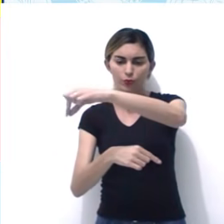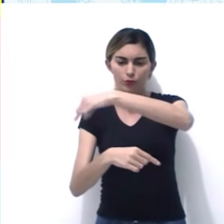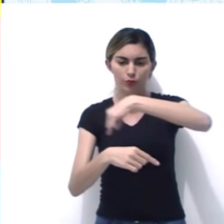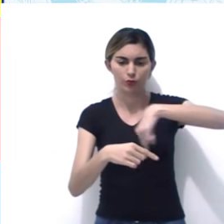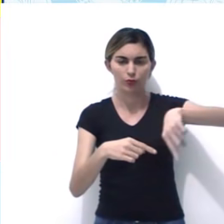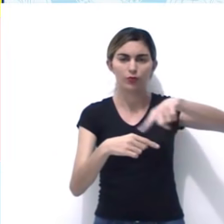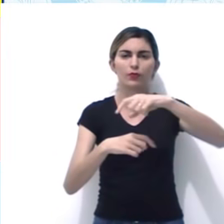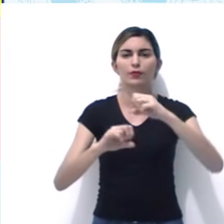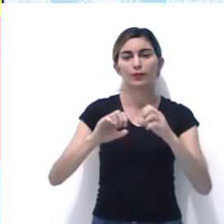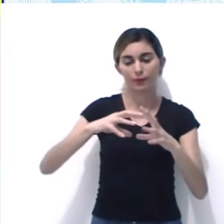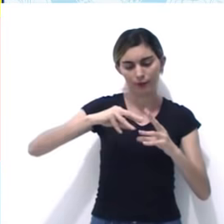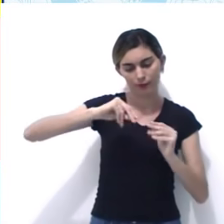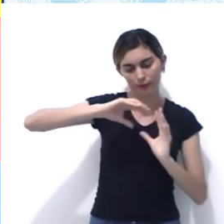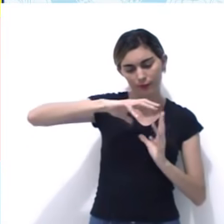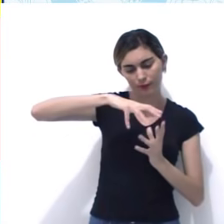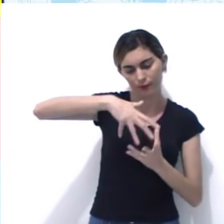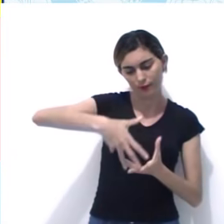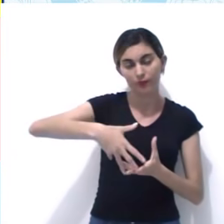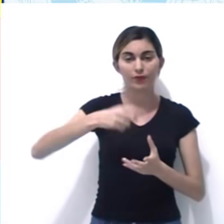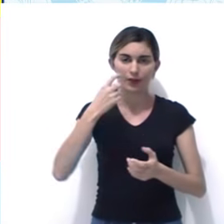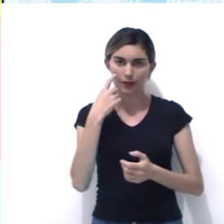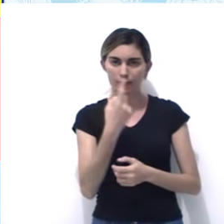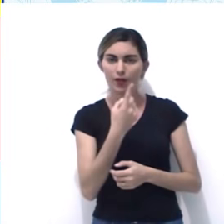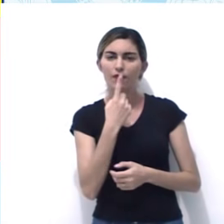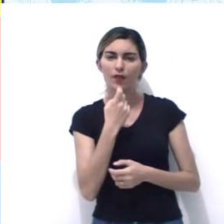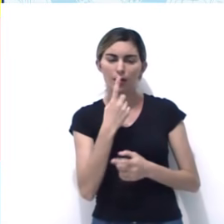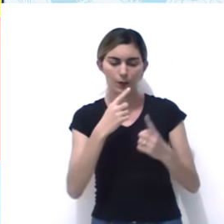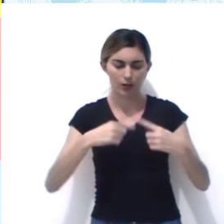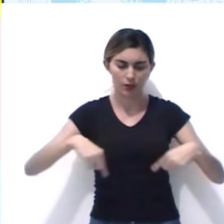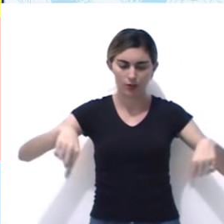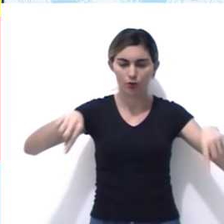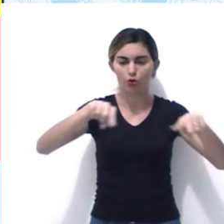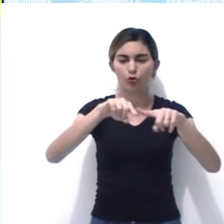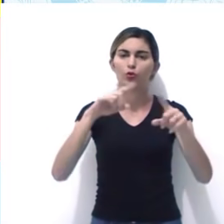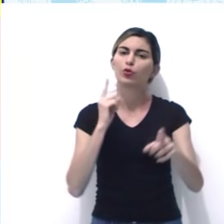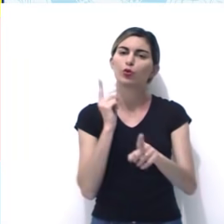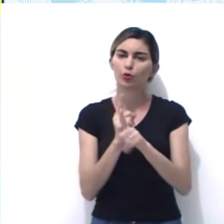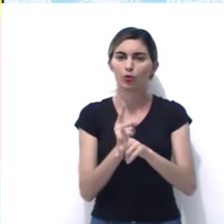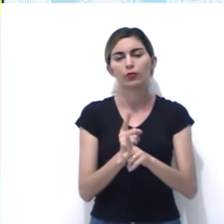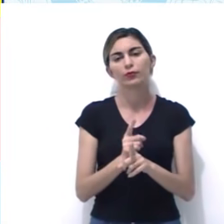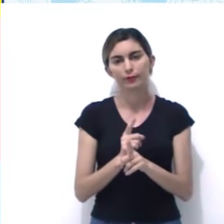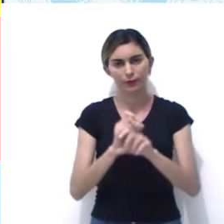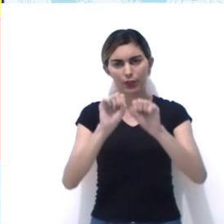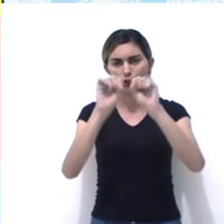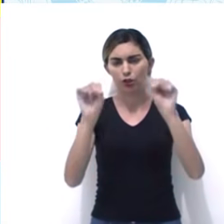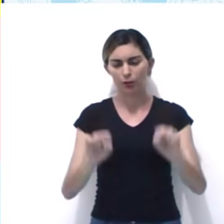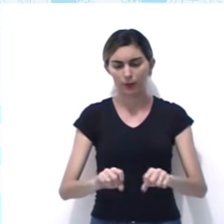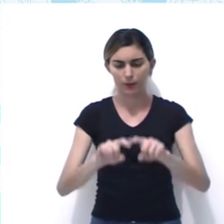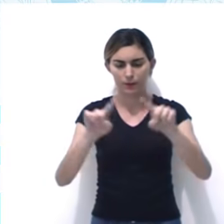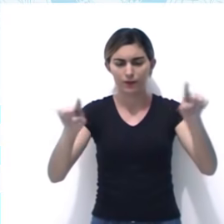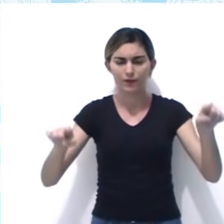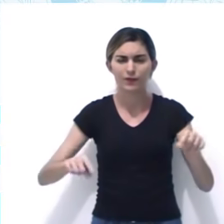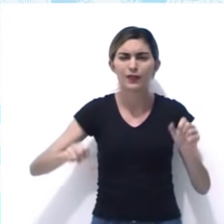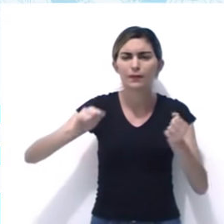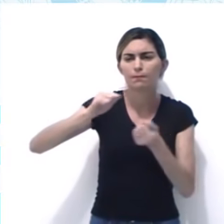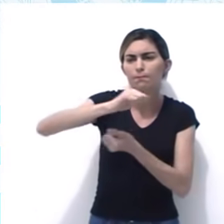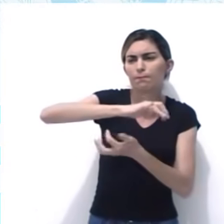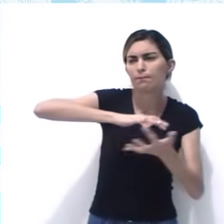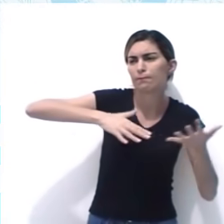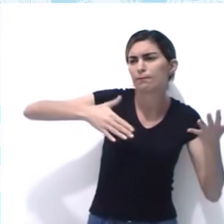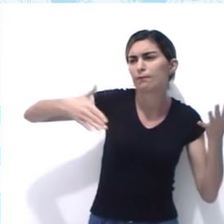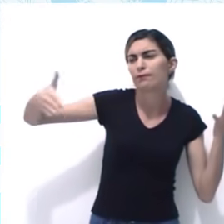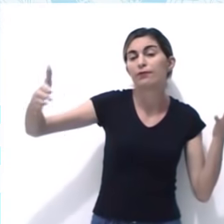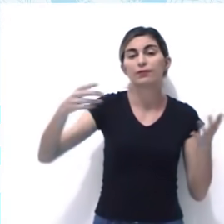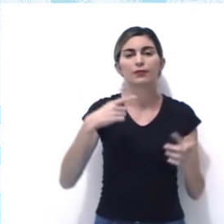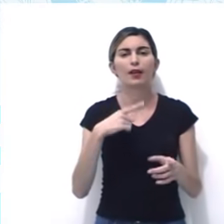pontinho nesse círculo vermelho se encontra o nosso sistema solar então na imensidão dessa galáxia a